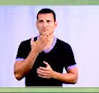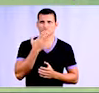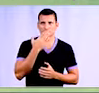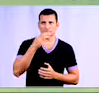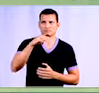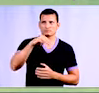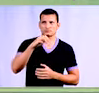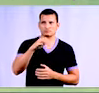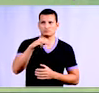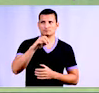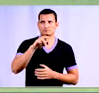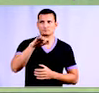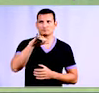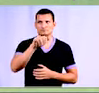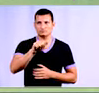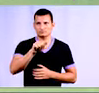memória